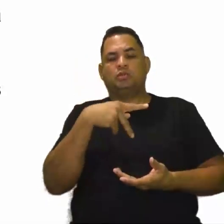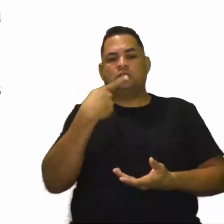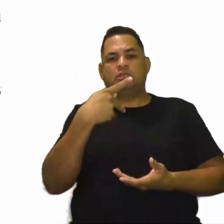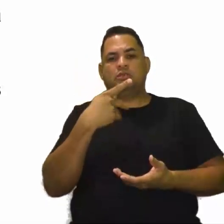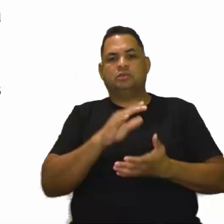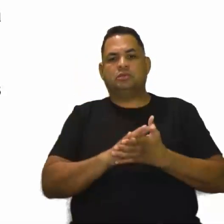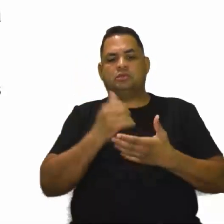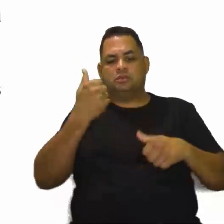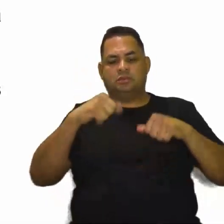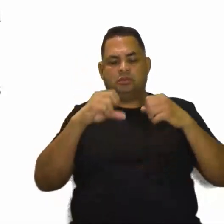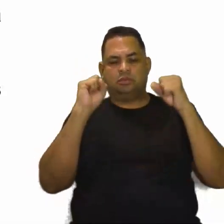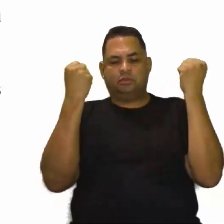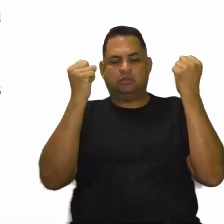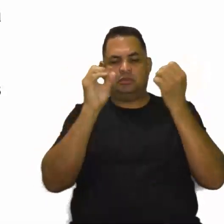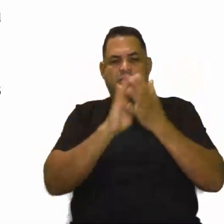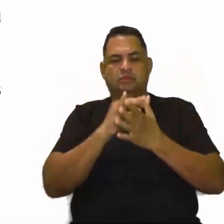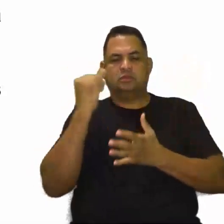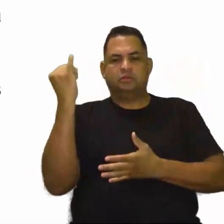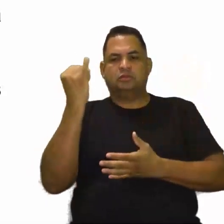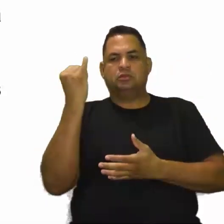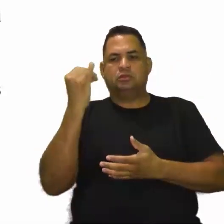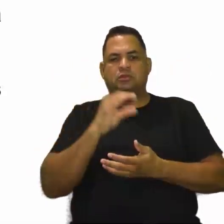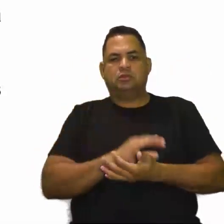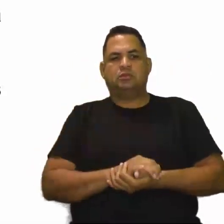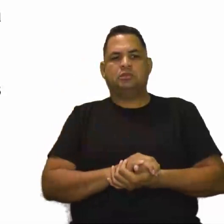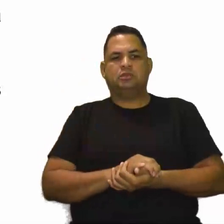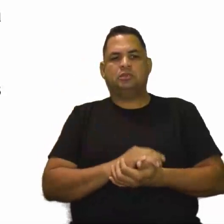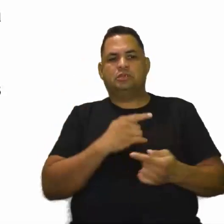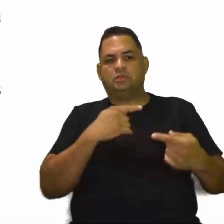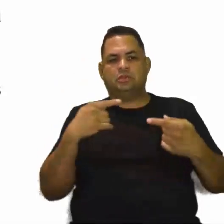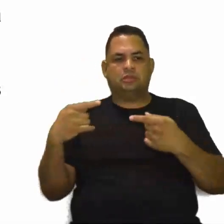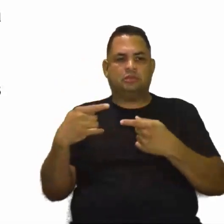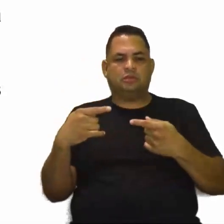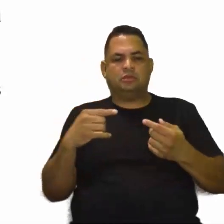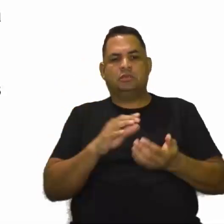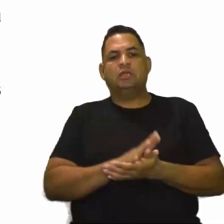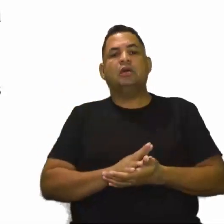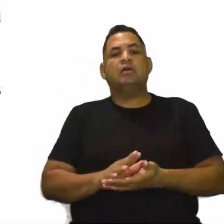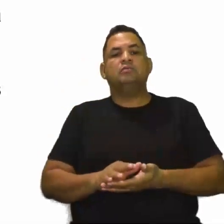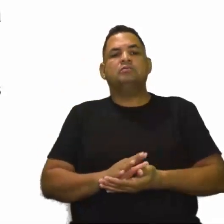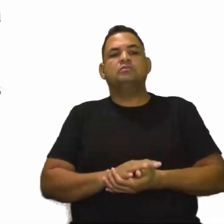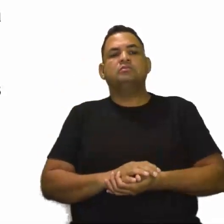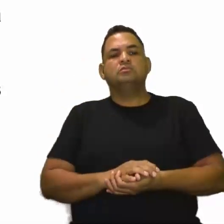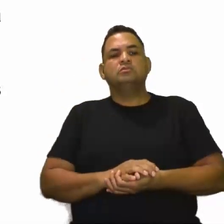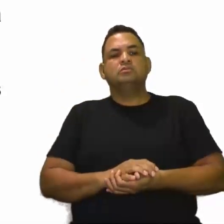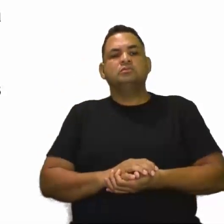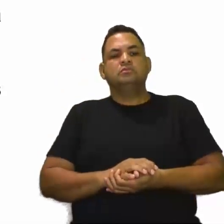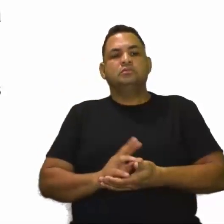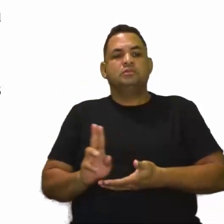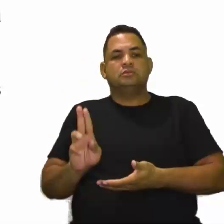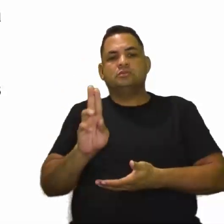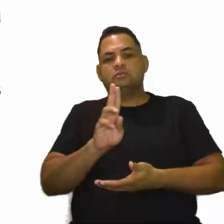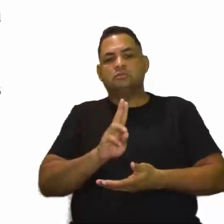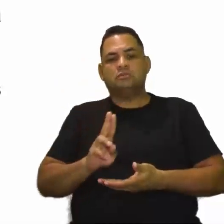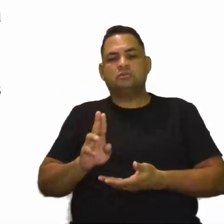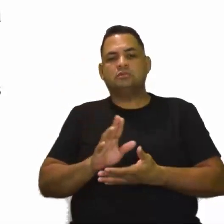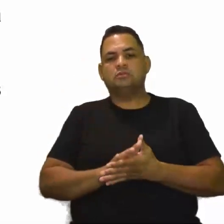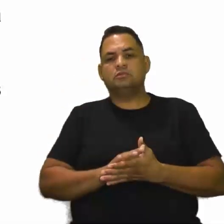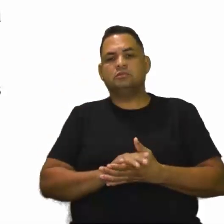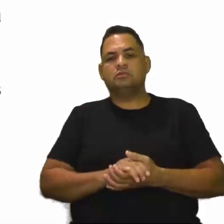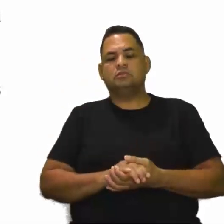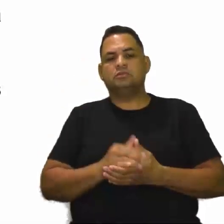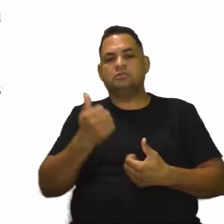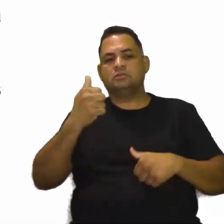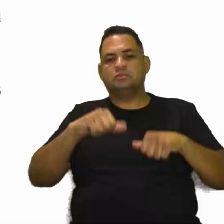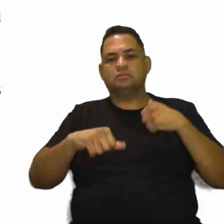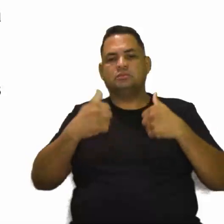da avaliação física, da sua importância. Em relação à aplicabilidade